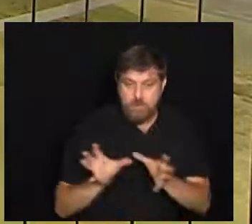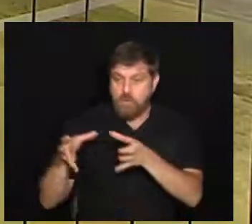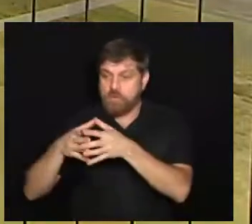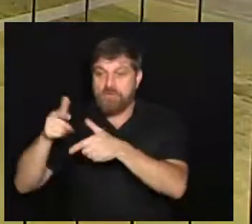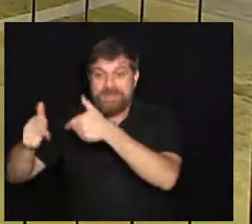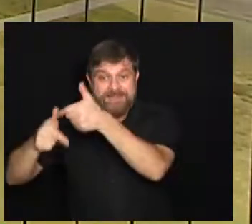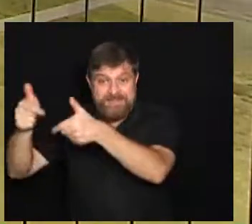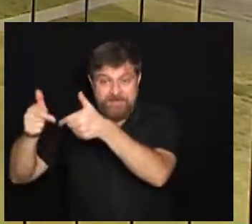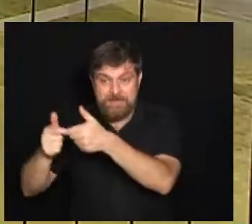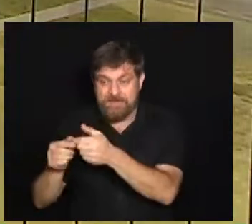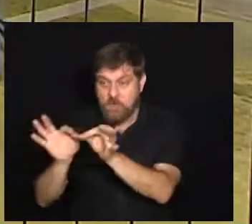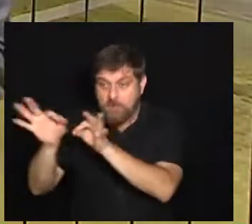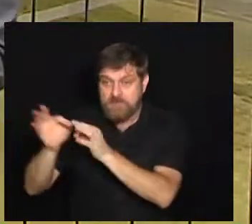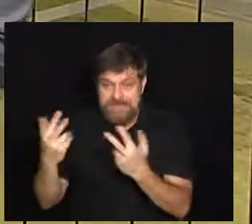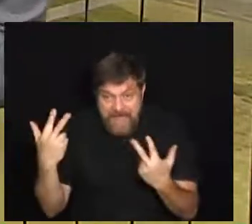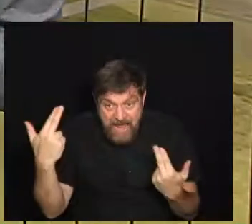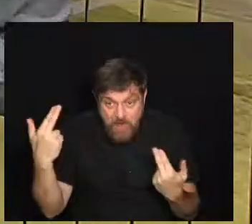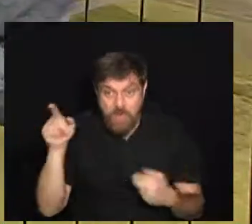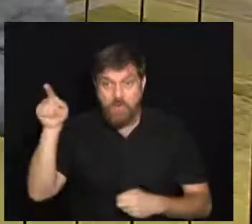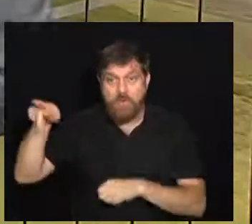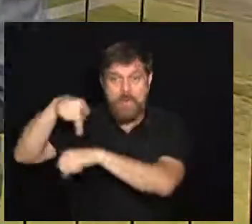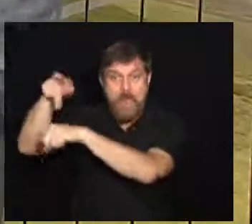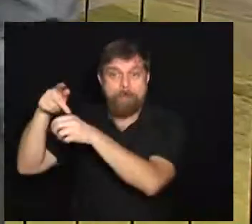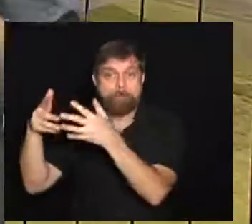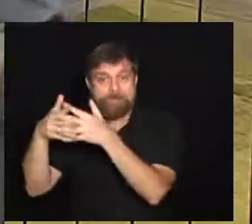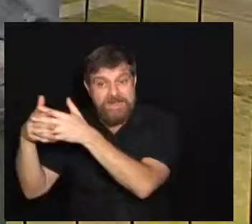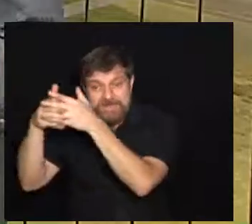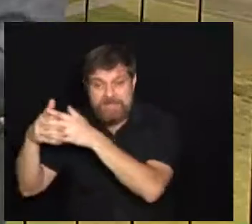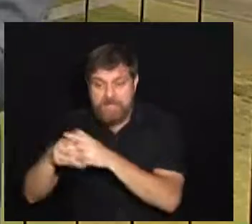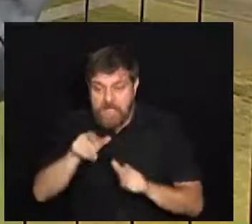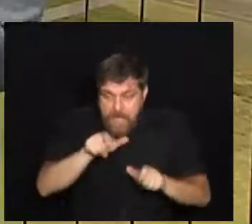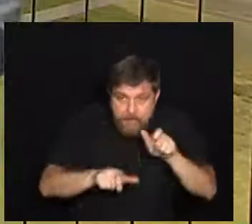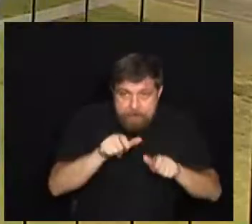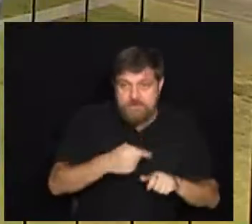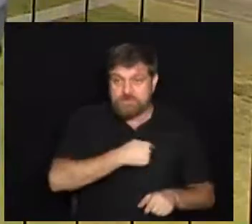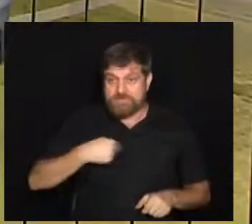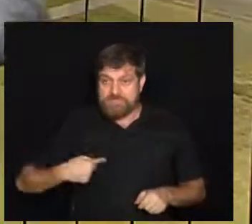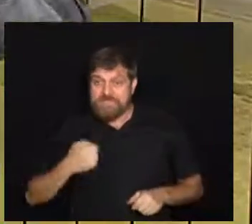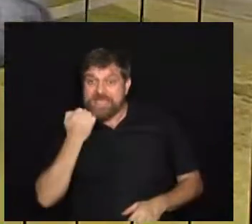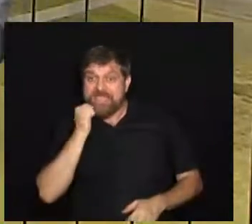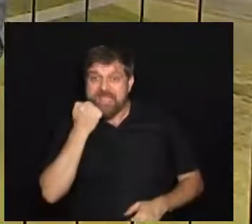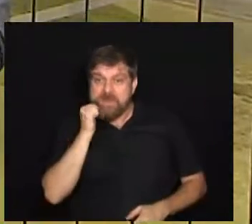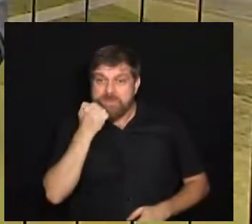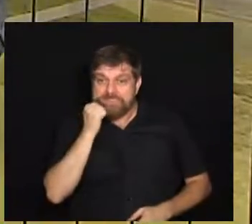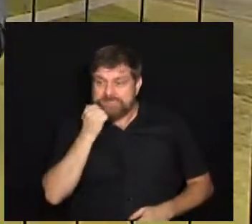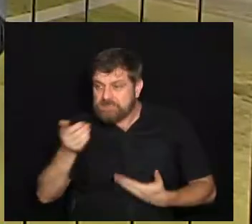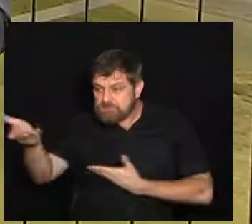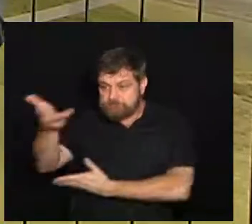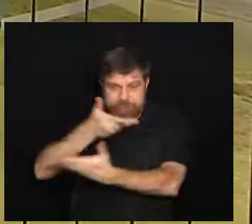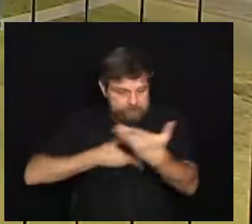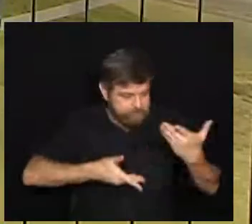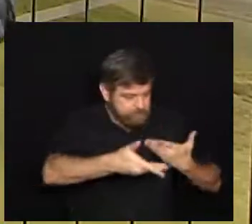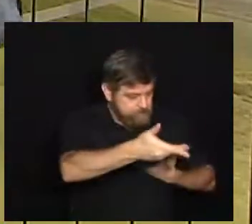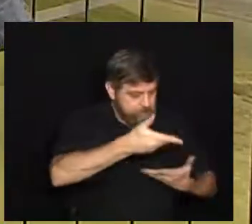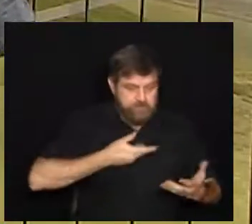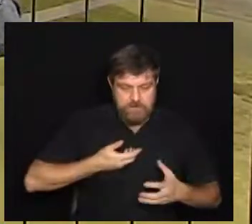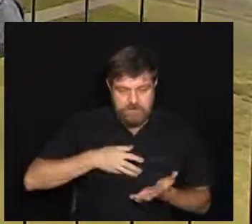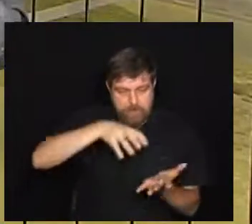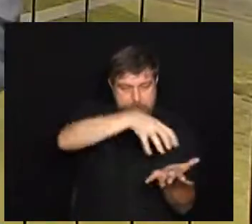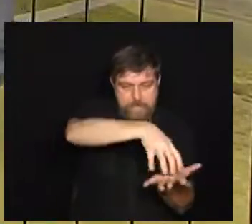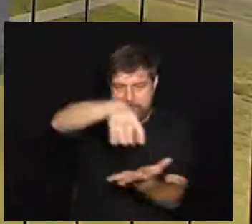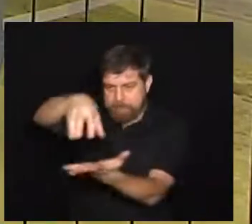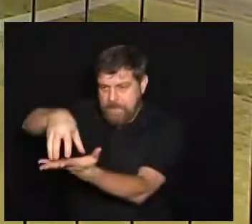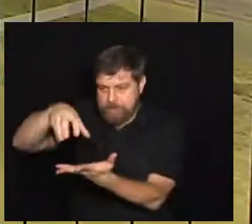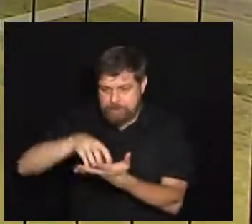parte tá trabalhando no mesmo projeto está nos estados unidos outra parte tá na china né assim essa é uma produção feita a muitas